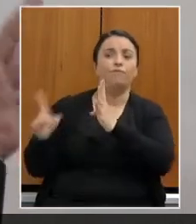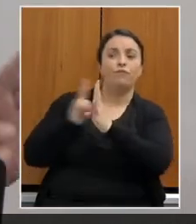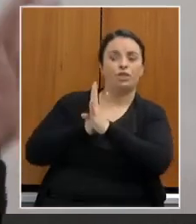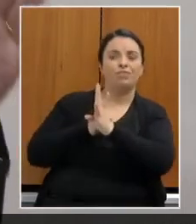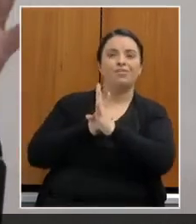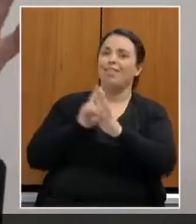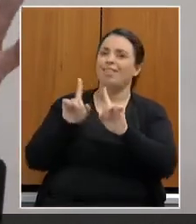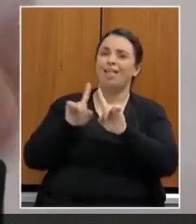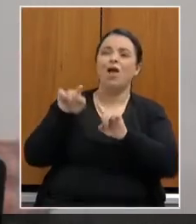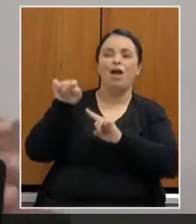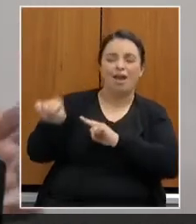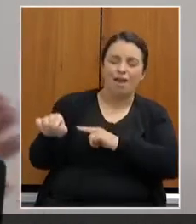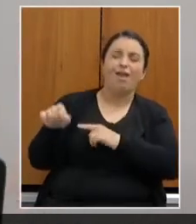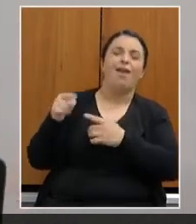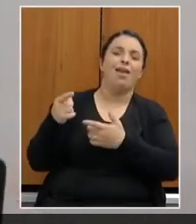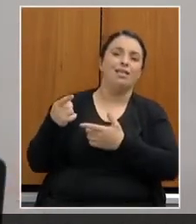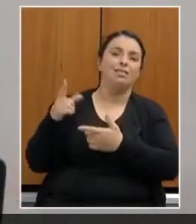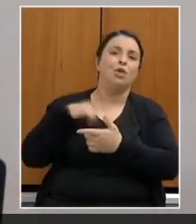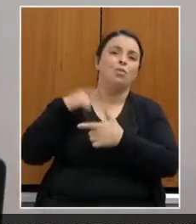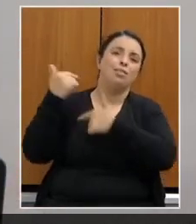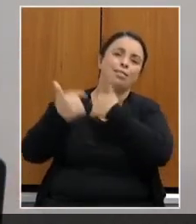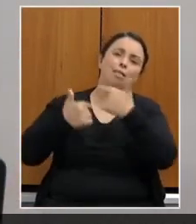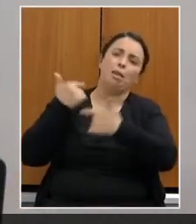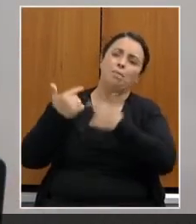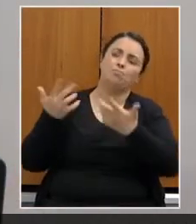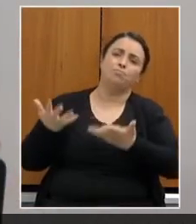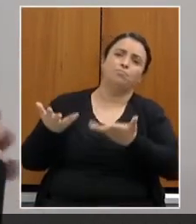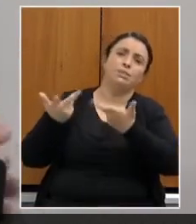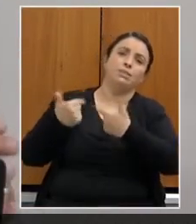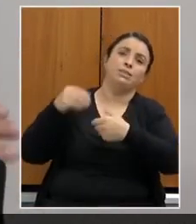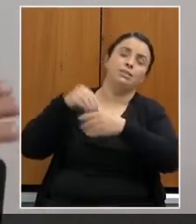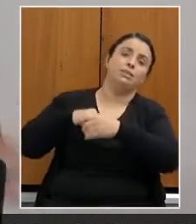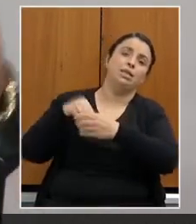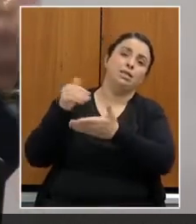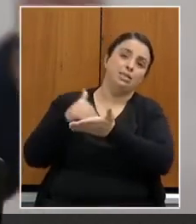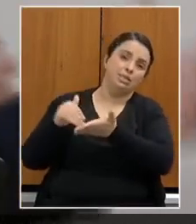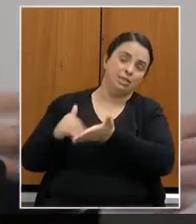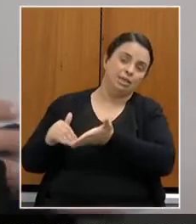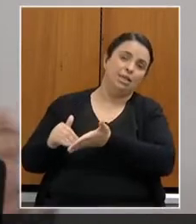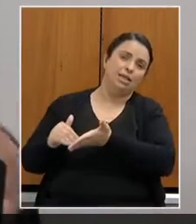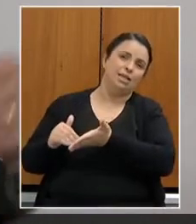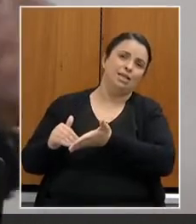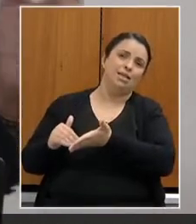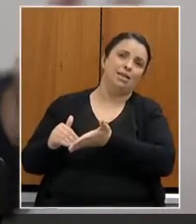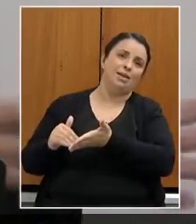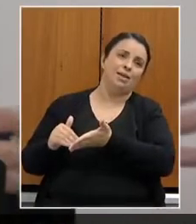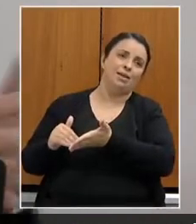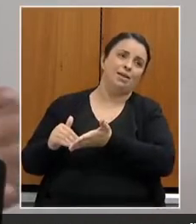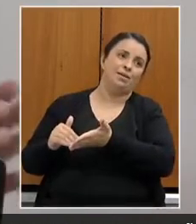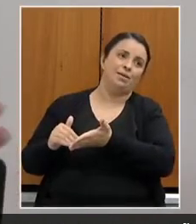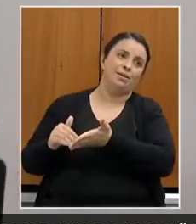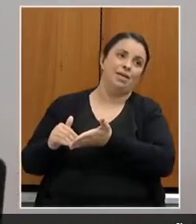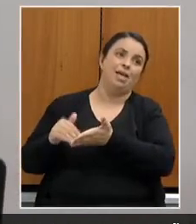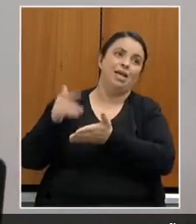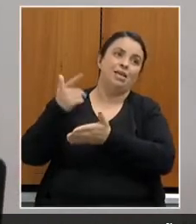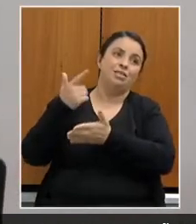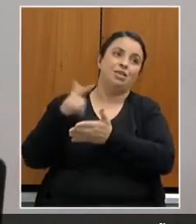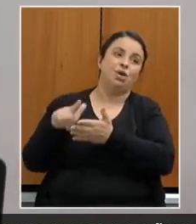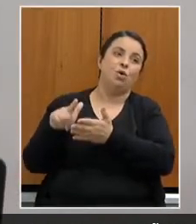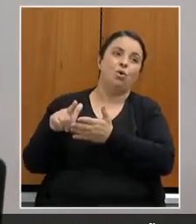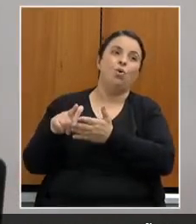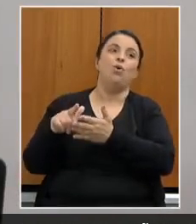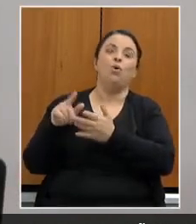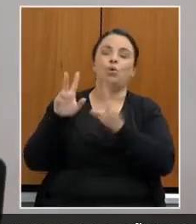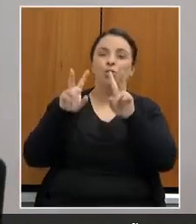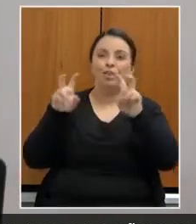eles fazem um trabalho excepcional naquela secretaria. Essa é uma outra questão que está sendo tratada numa CPI. Mas